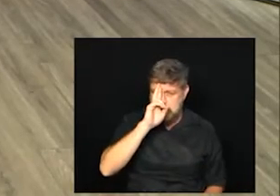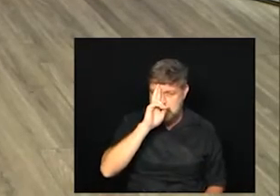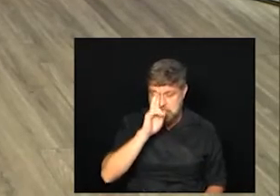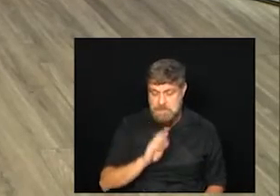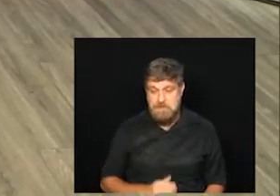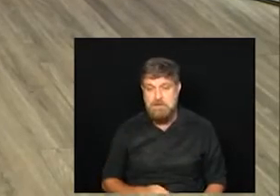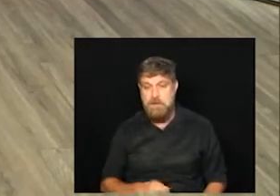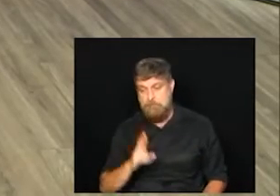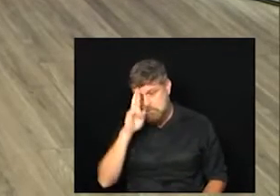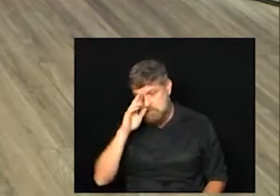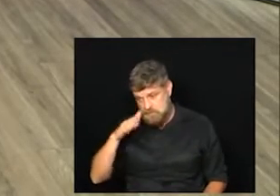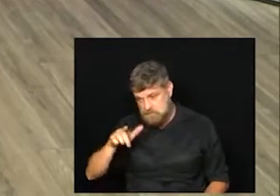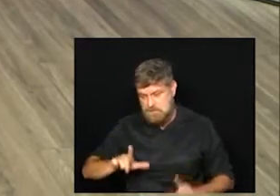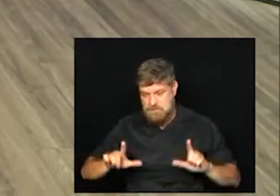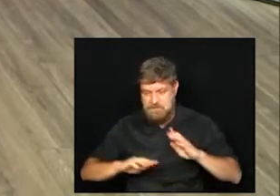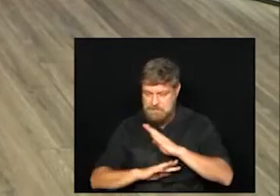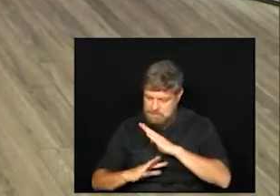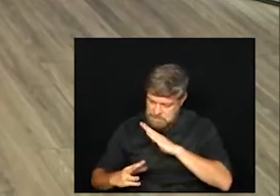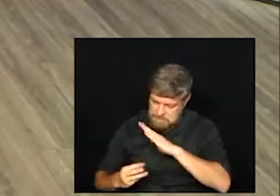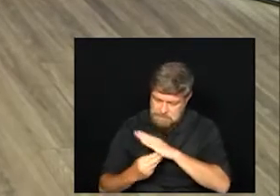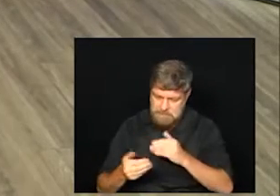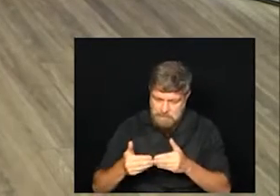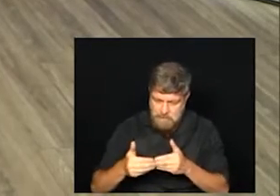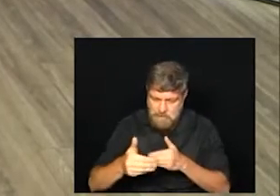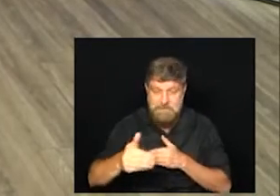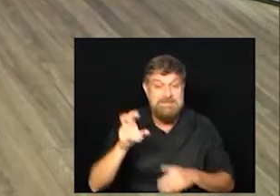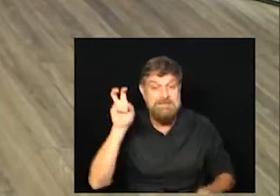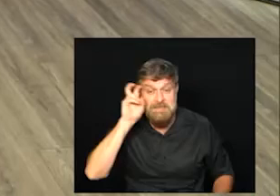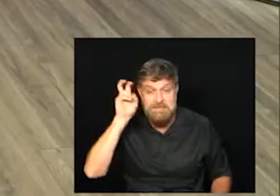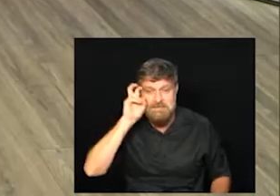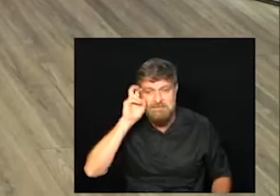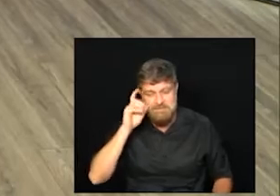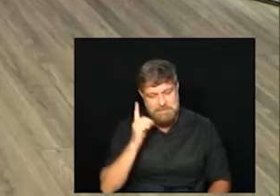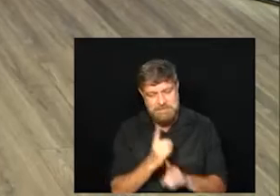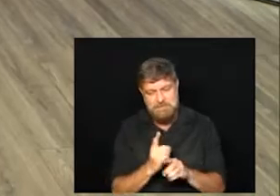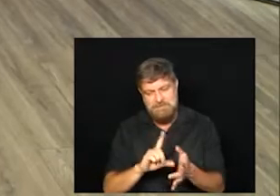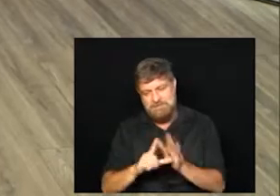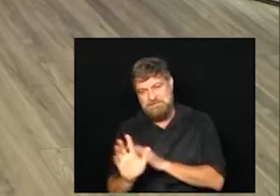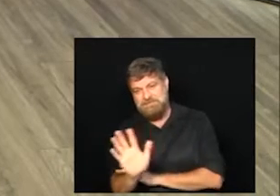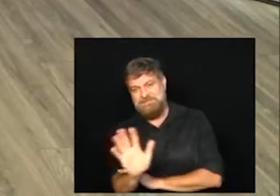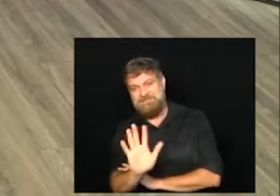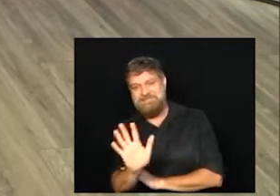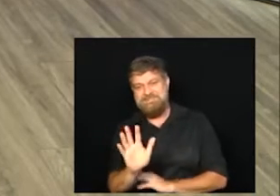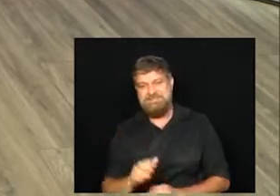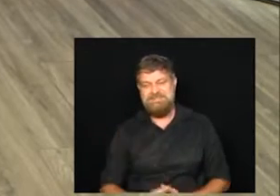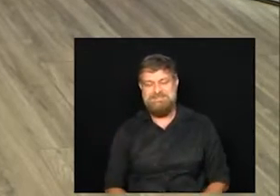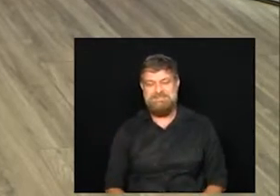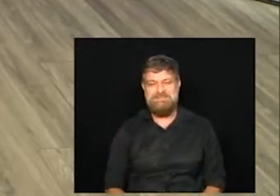12:30. Nos vemos aqui no Câmara Total na quinta-feira. Até lá. Tchau, tchau.